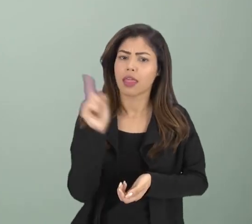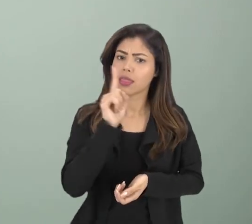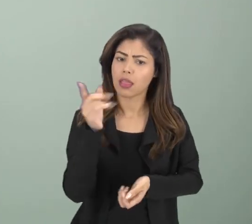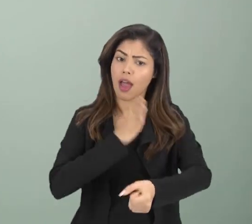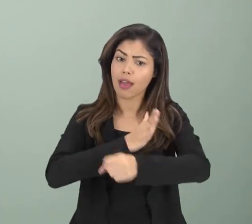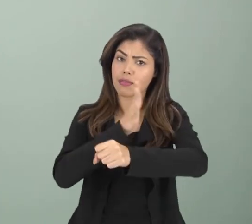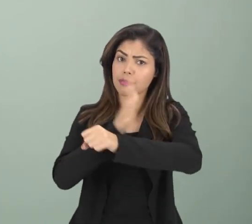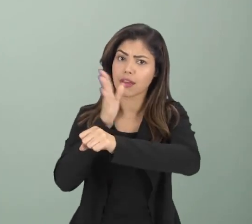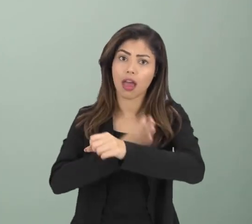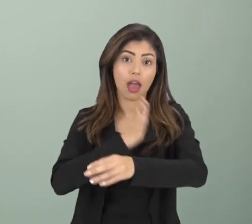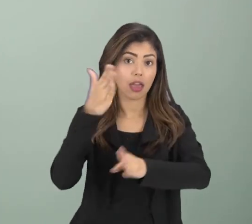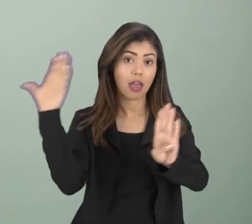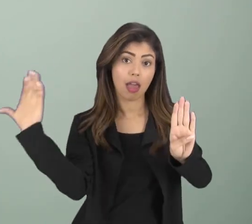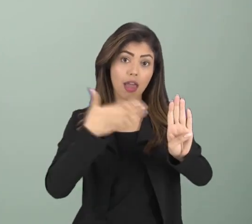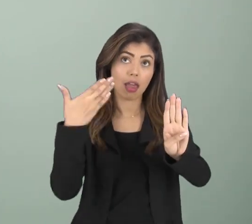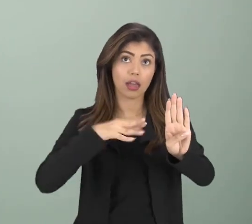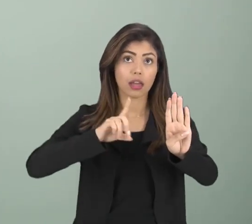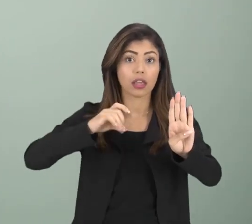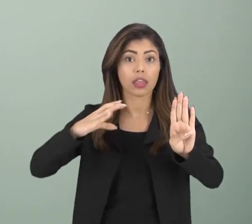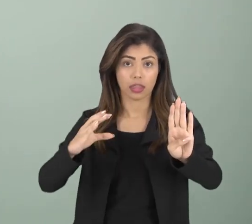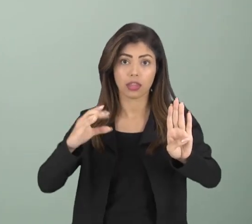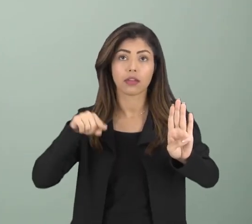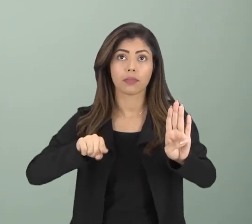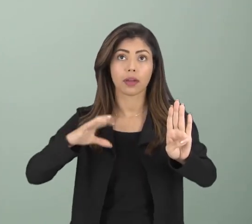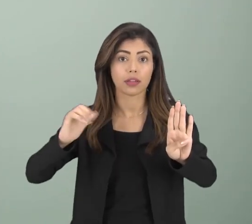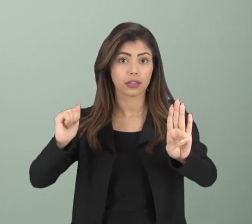de acessar a plataforma